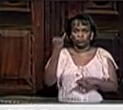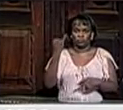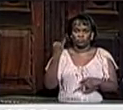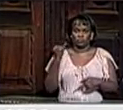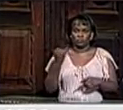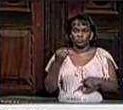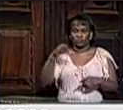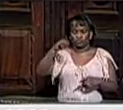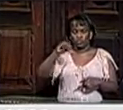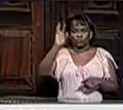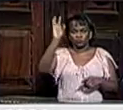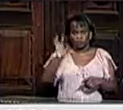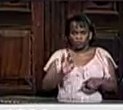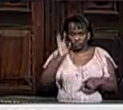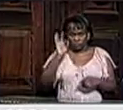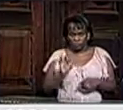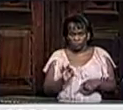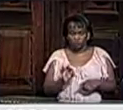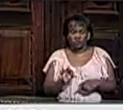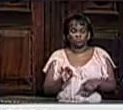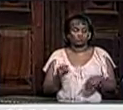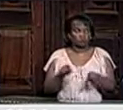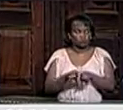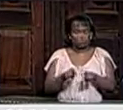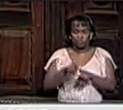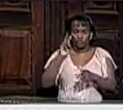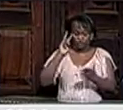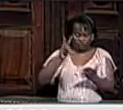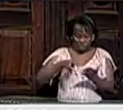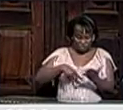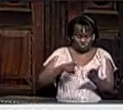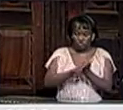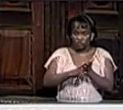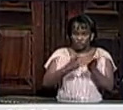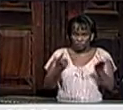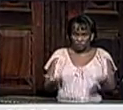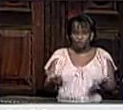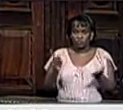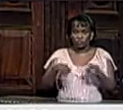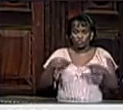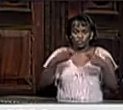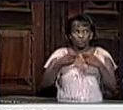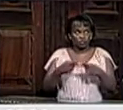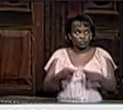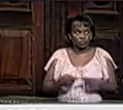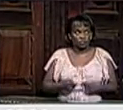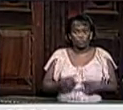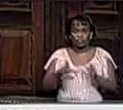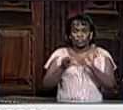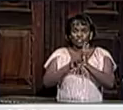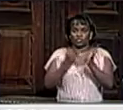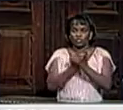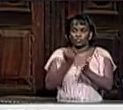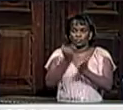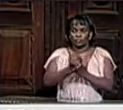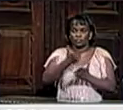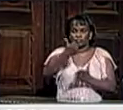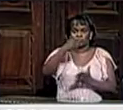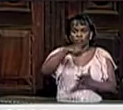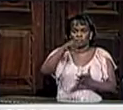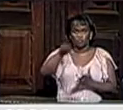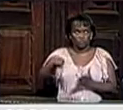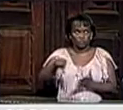de 9%, ainda lendo no jornal que é de acordo com a Lei Complementar